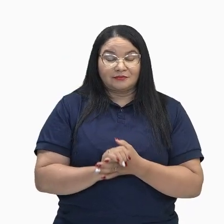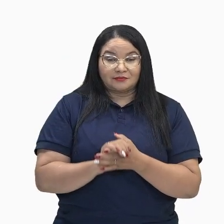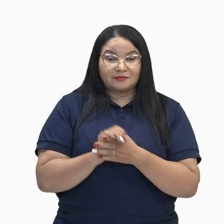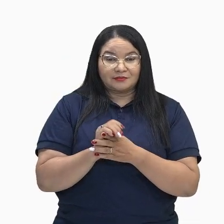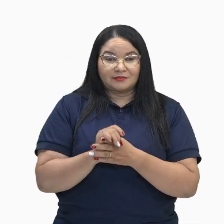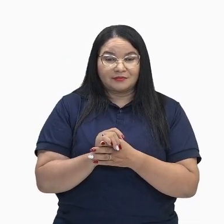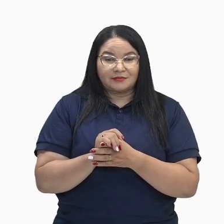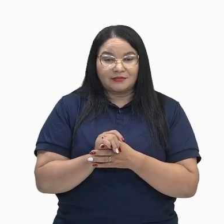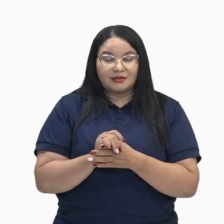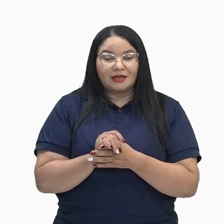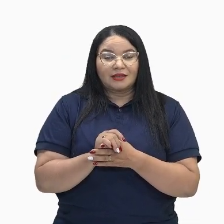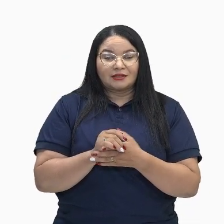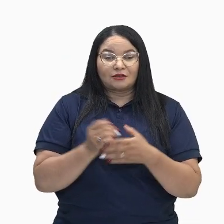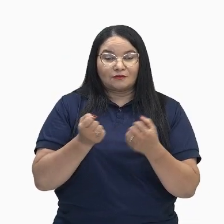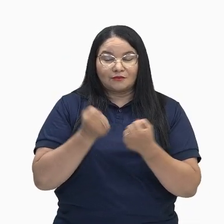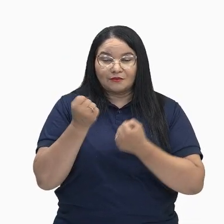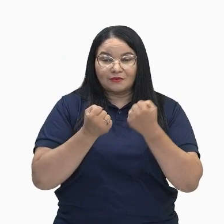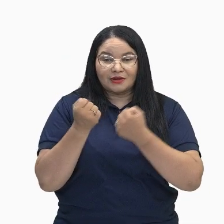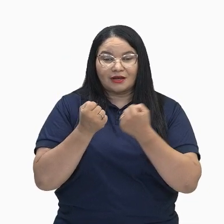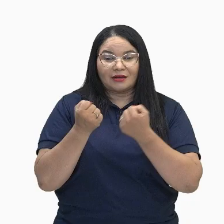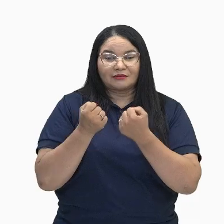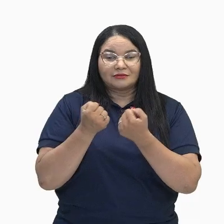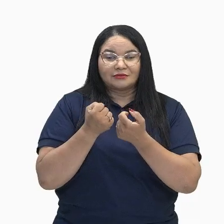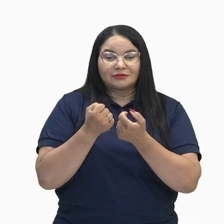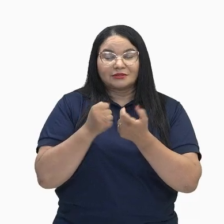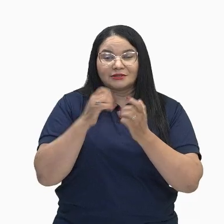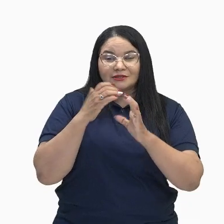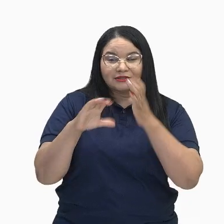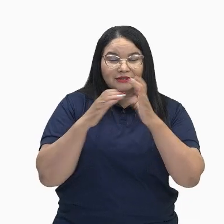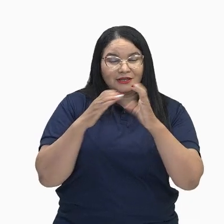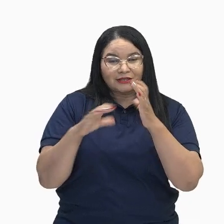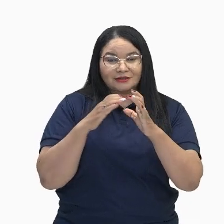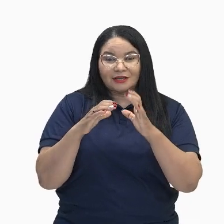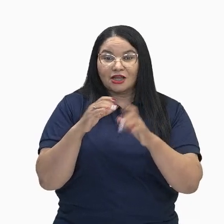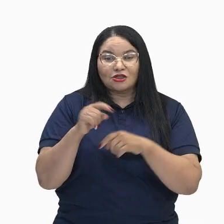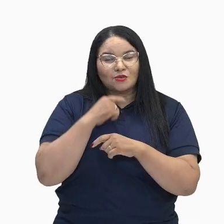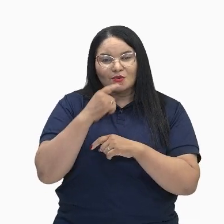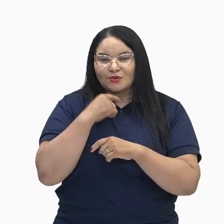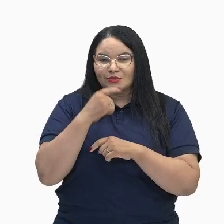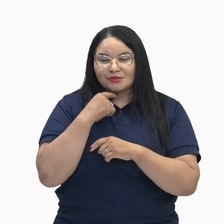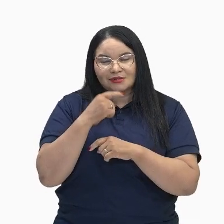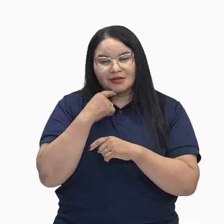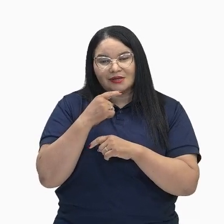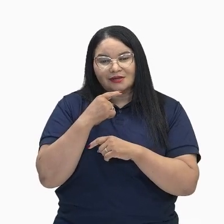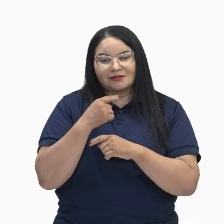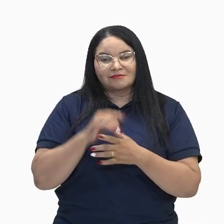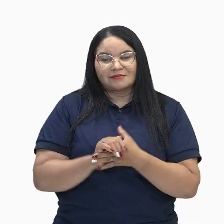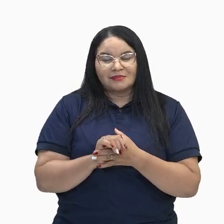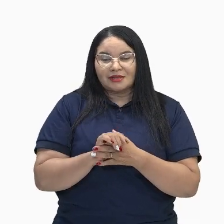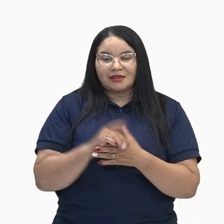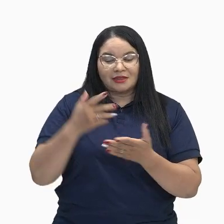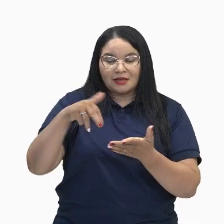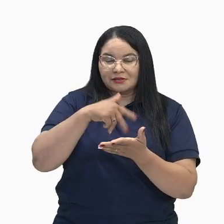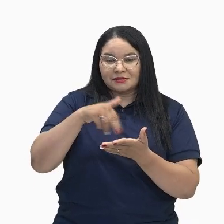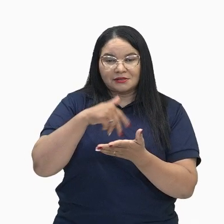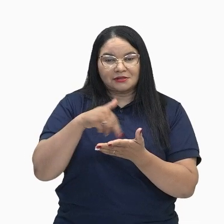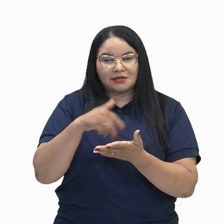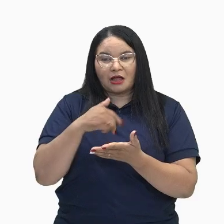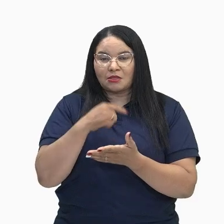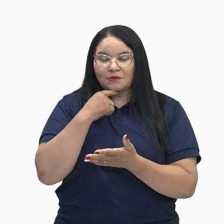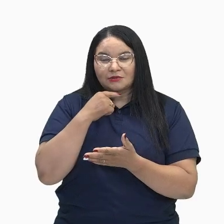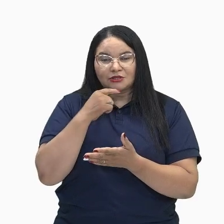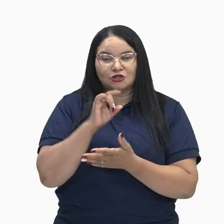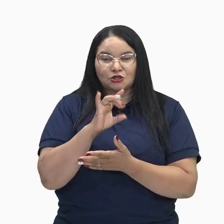personificação, né, porque os carros é um ser inanimado, ele não tem a possibilidade de dançar, quem faz essa ação somos nós apenas.